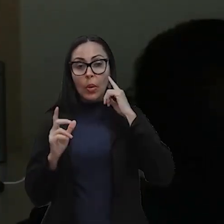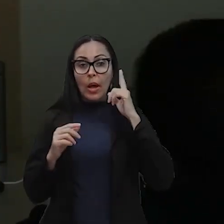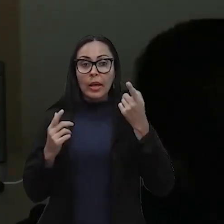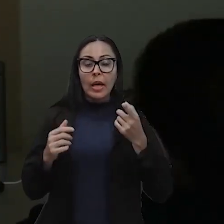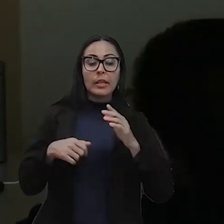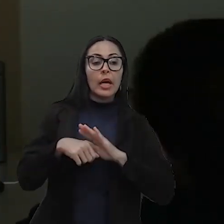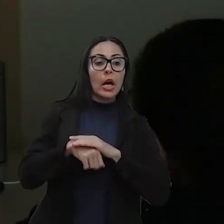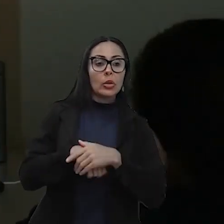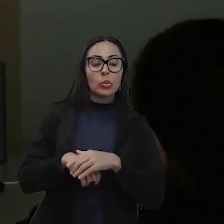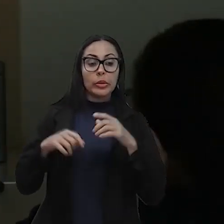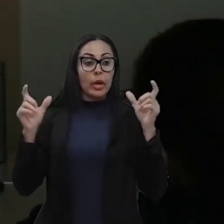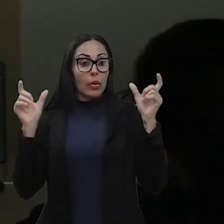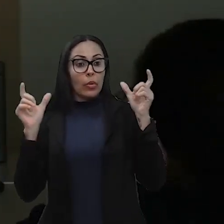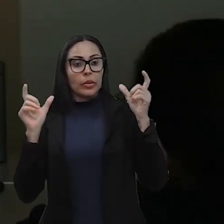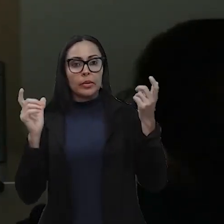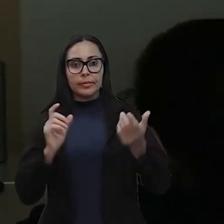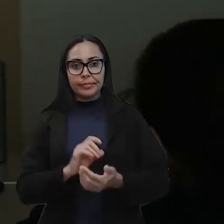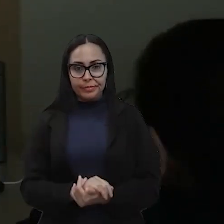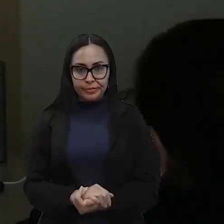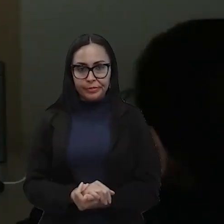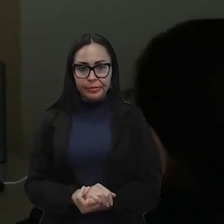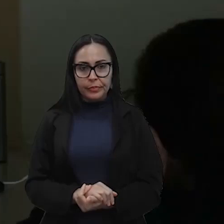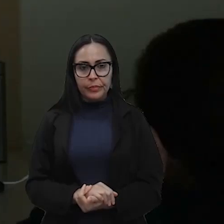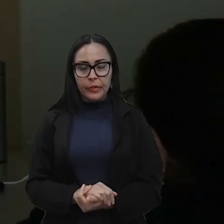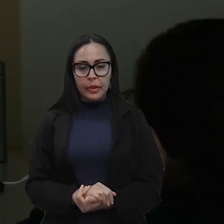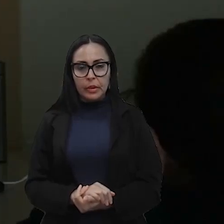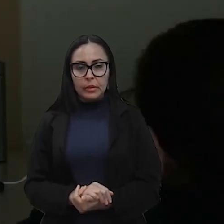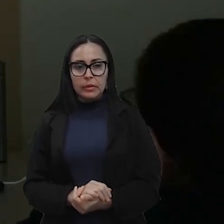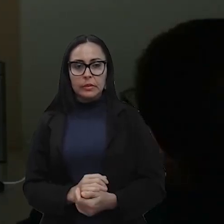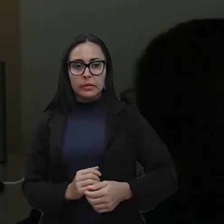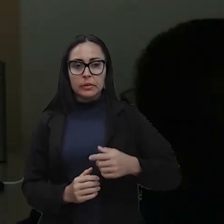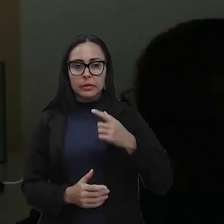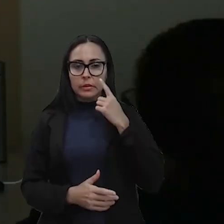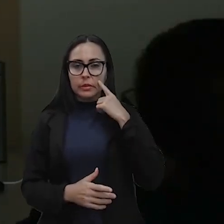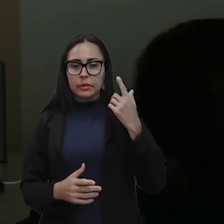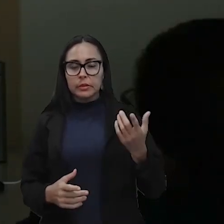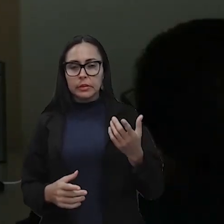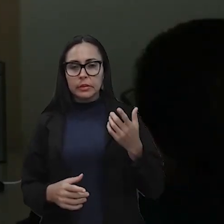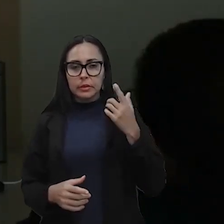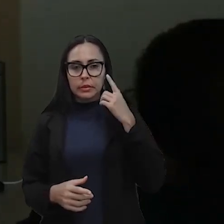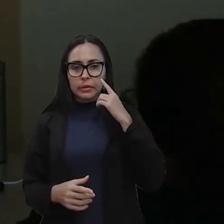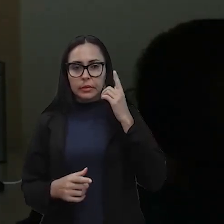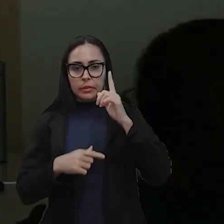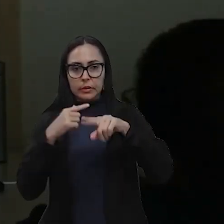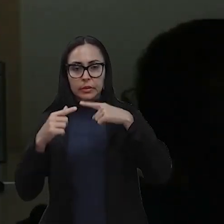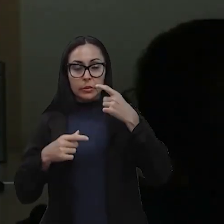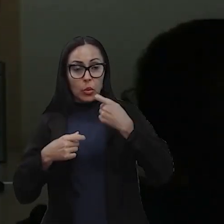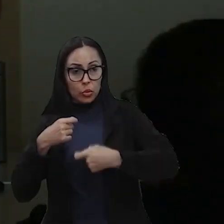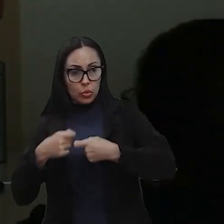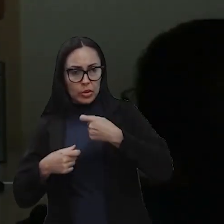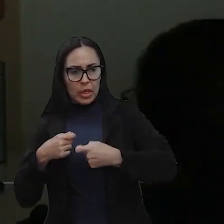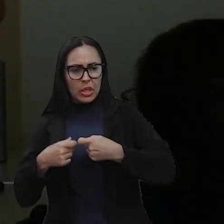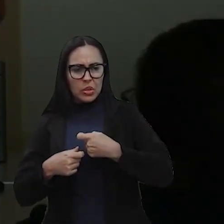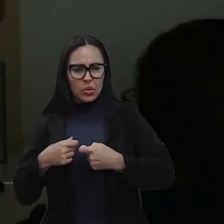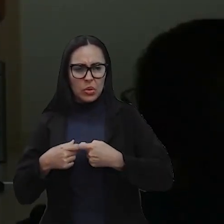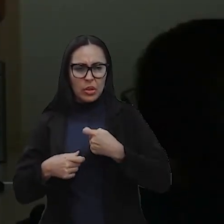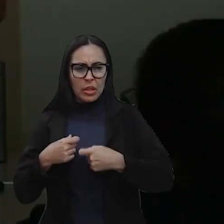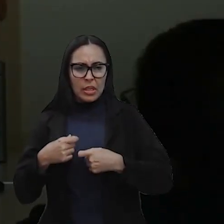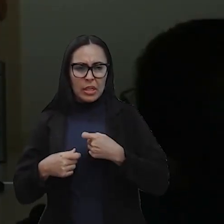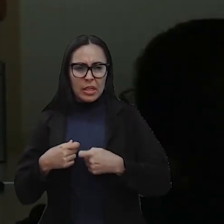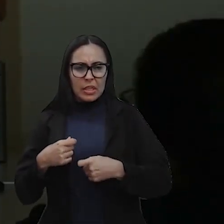assim. E aí, ressecamento vaginal, ardência após o ato sexual. Isso também é muito comum. E aí, quais são os sinais de alerta?